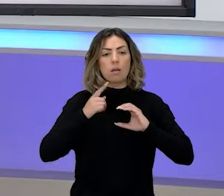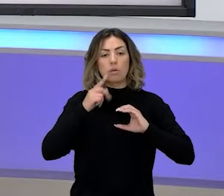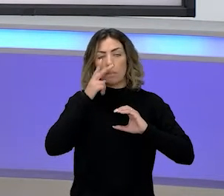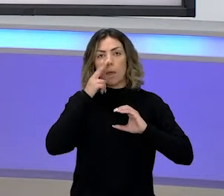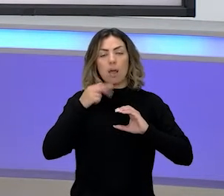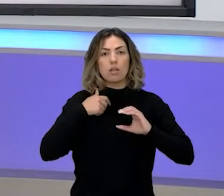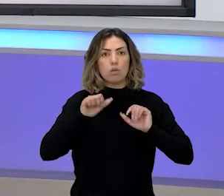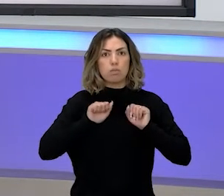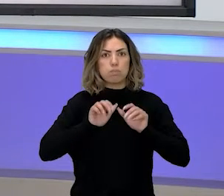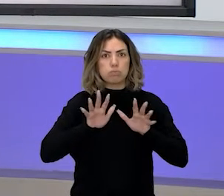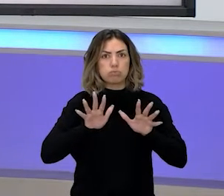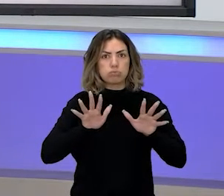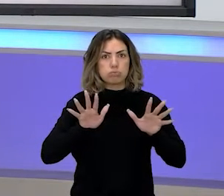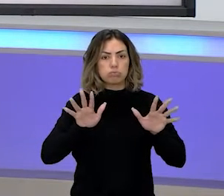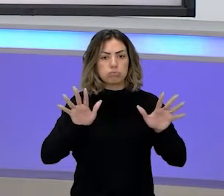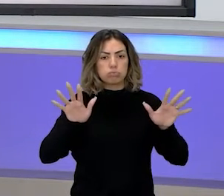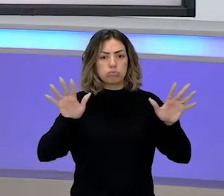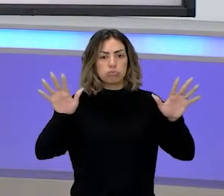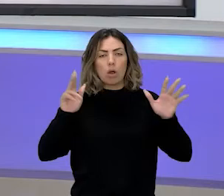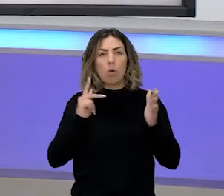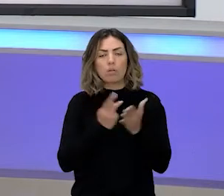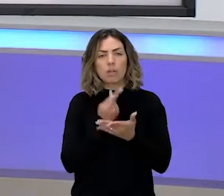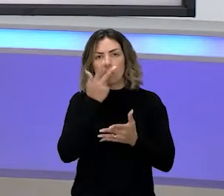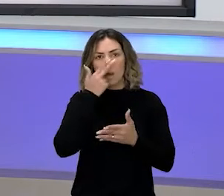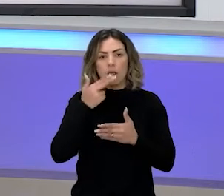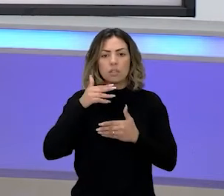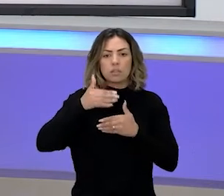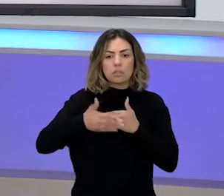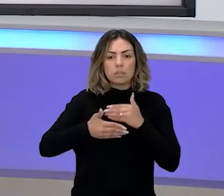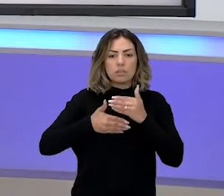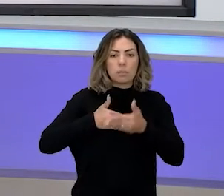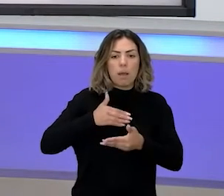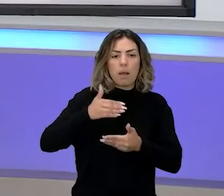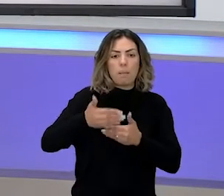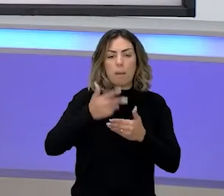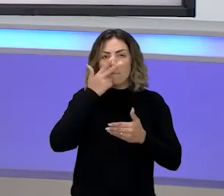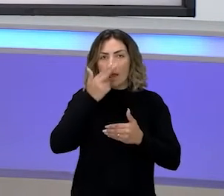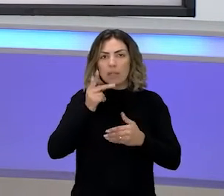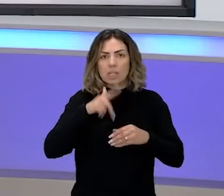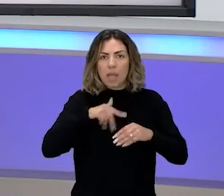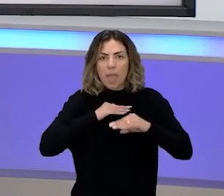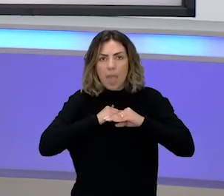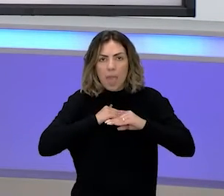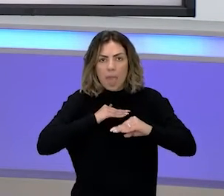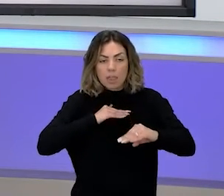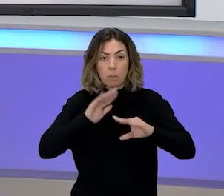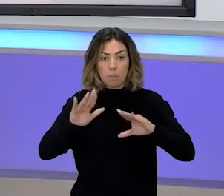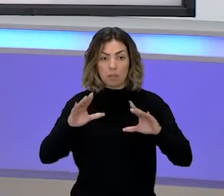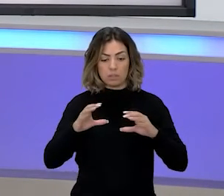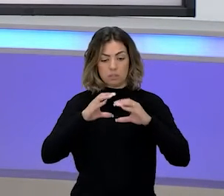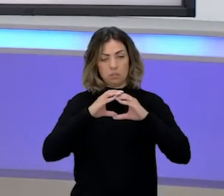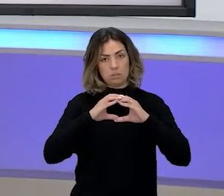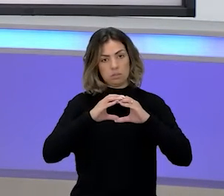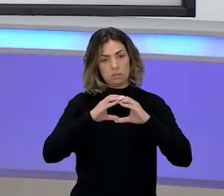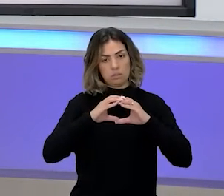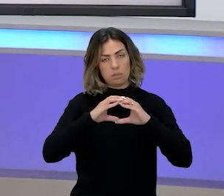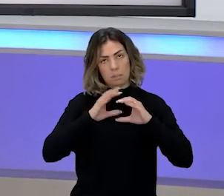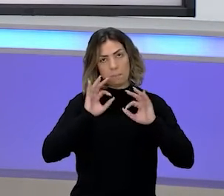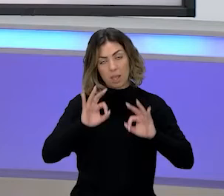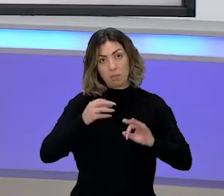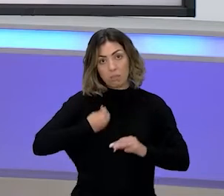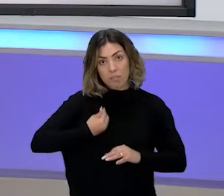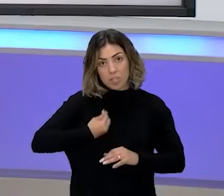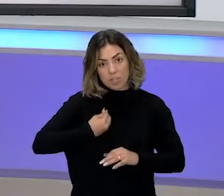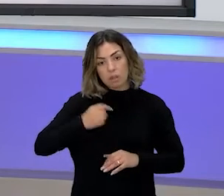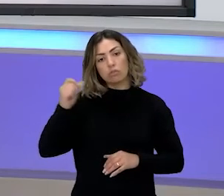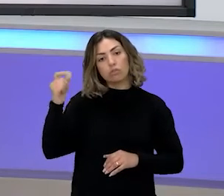raio é muito grande, chega um momento que uma superfície parece meio que plano, né? Reto, apesar de que na vida real mesmo